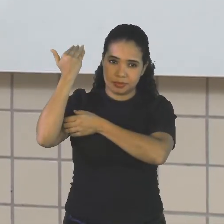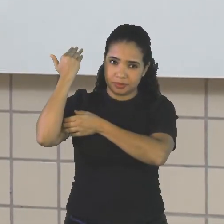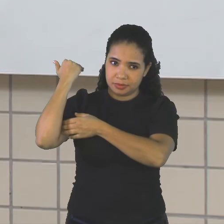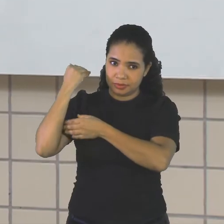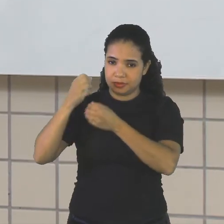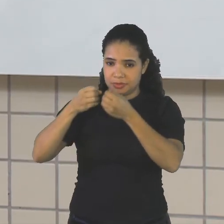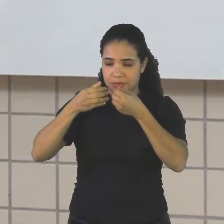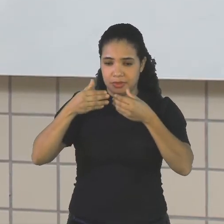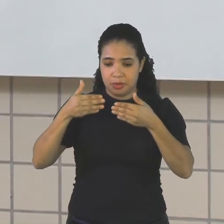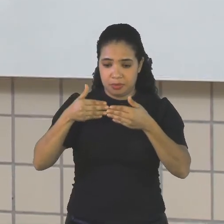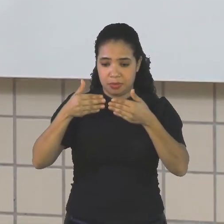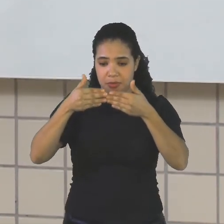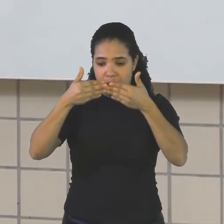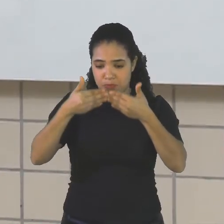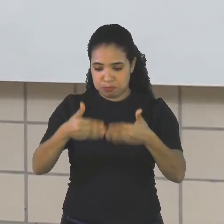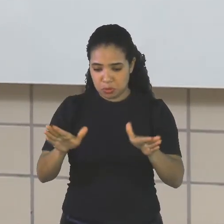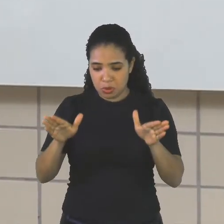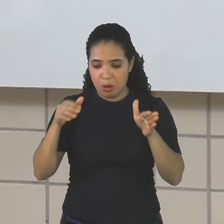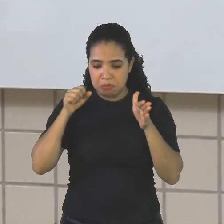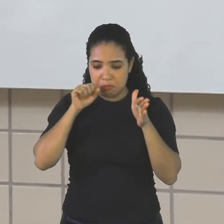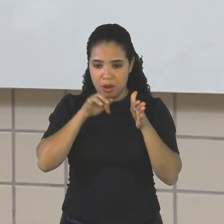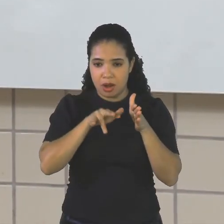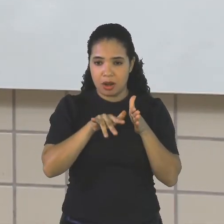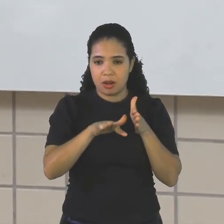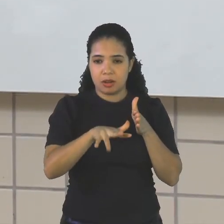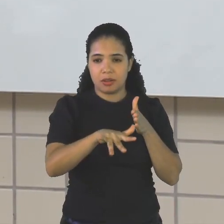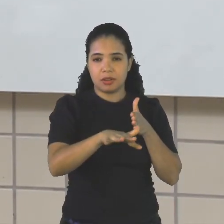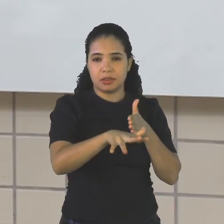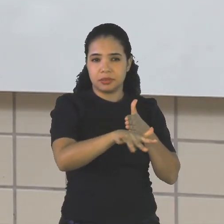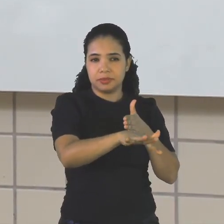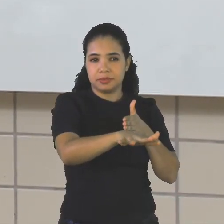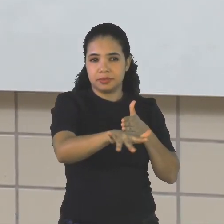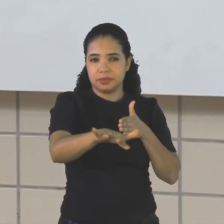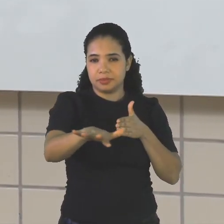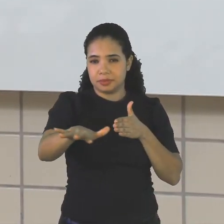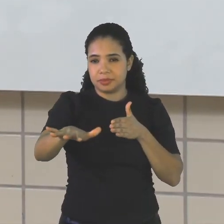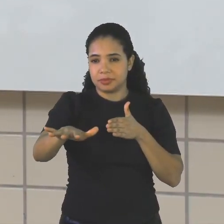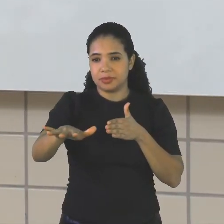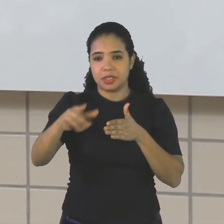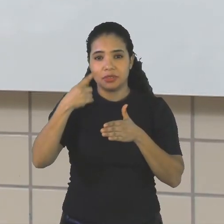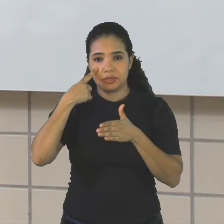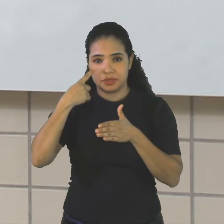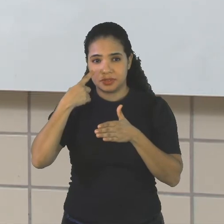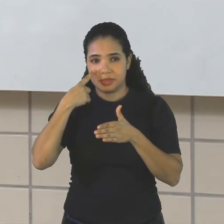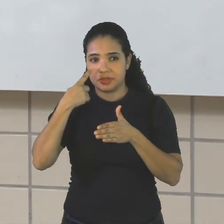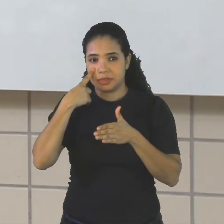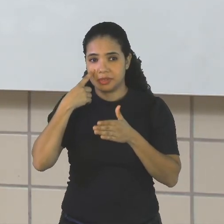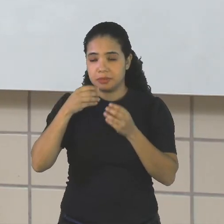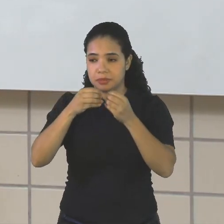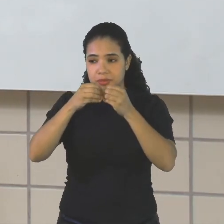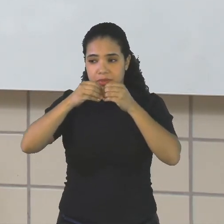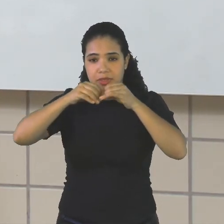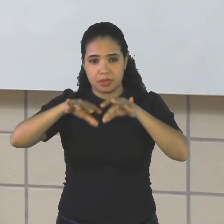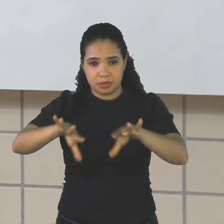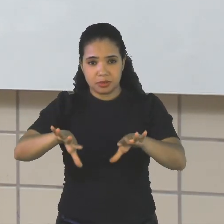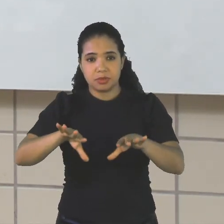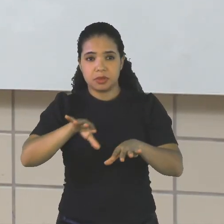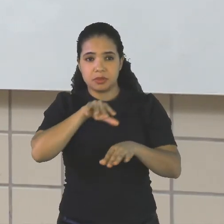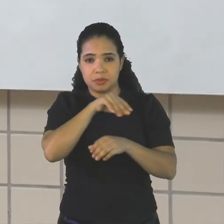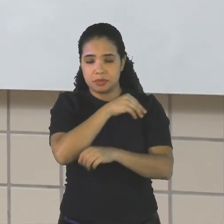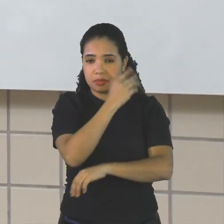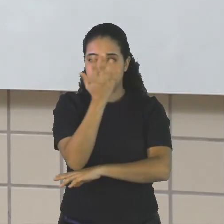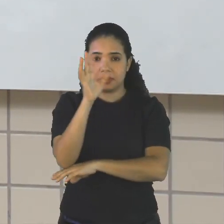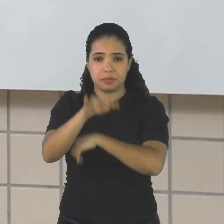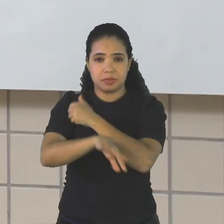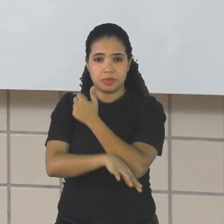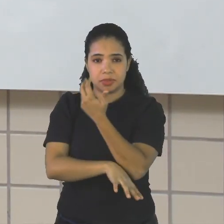Quando aquela barragem estourou, a gente viu a proporção que aquela barragem prejudicou o meio ambiente. Quando aquela